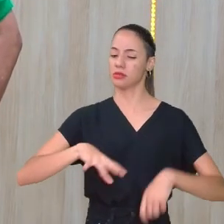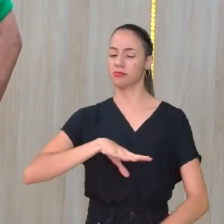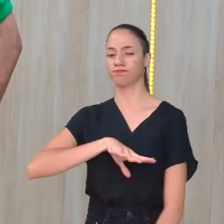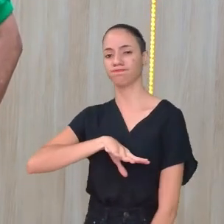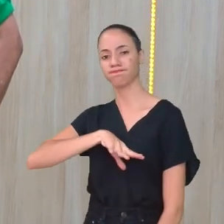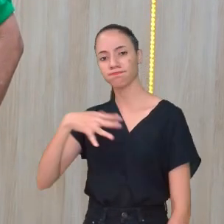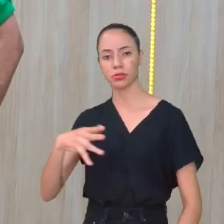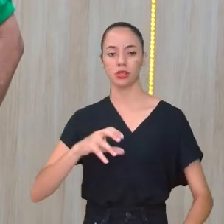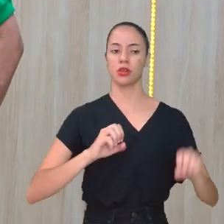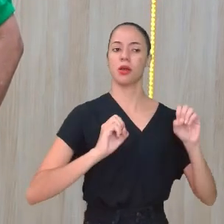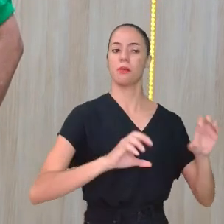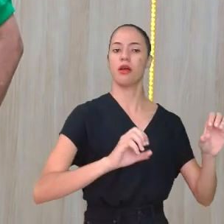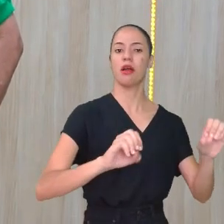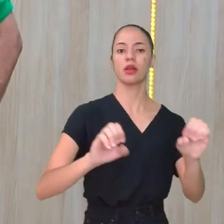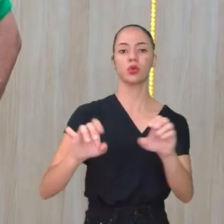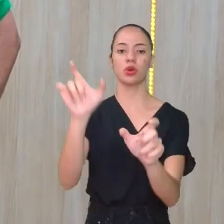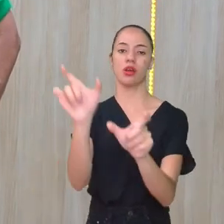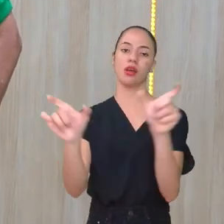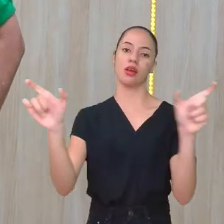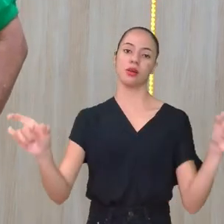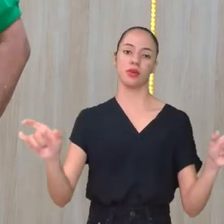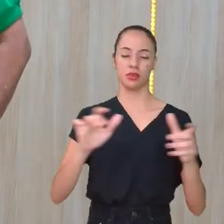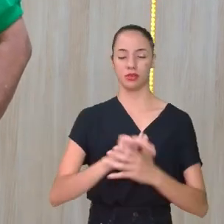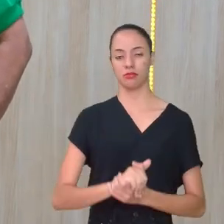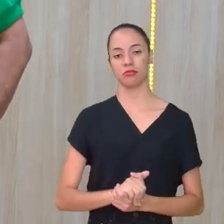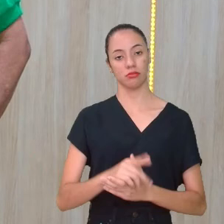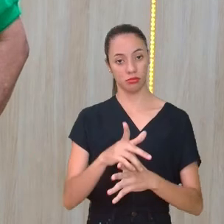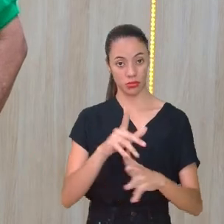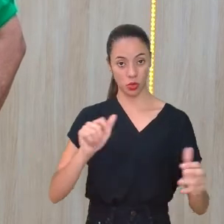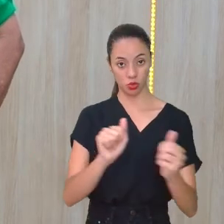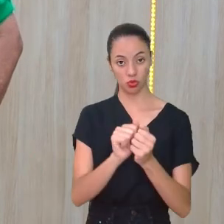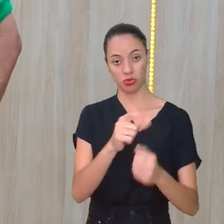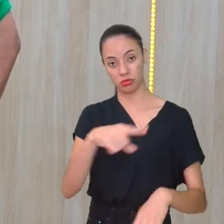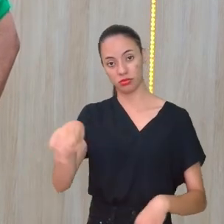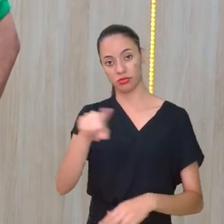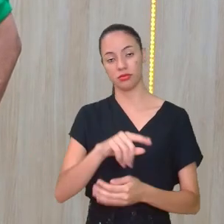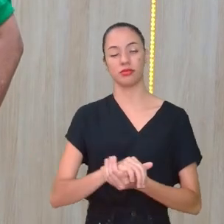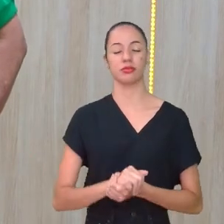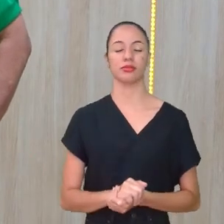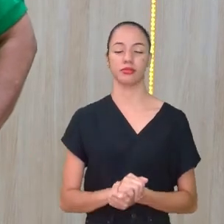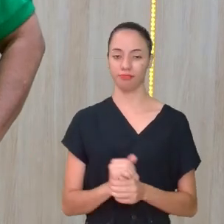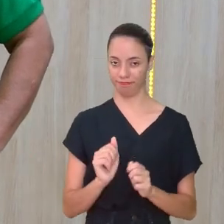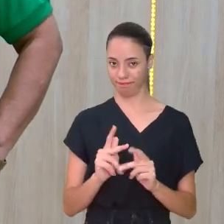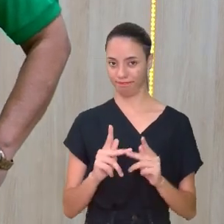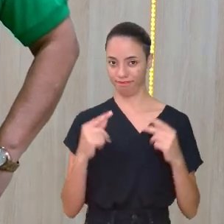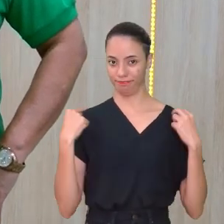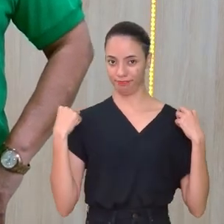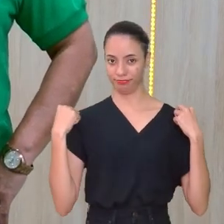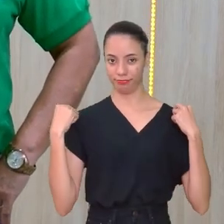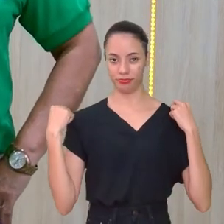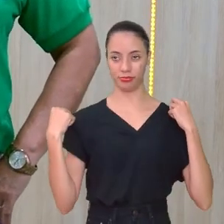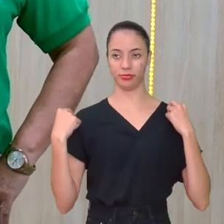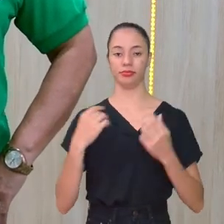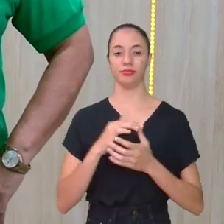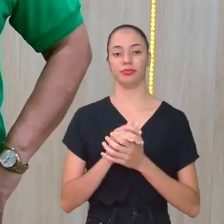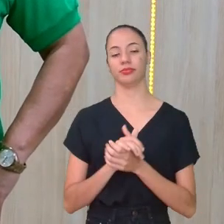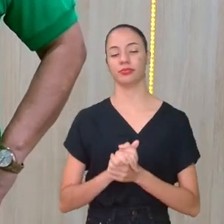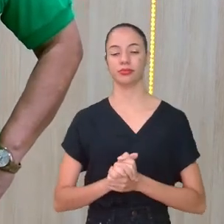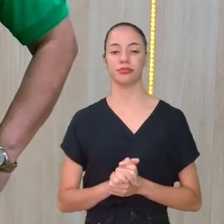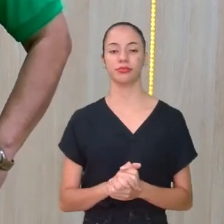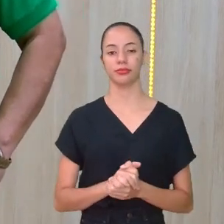para educar as pessoas que estão aí ao seu redor. Ok? Vamos lá. Olha